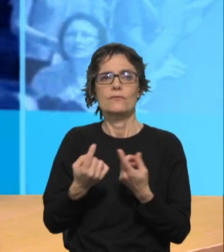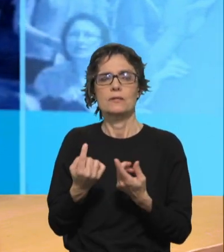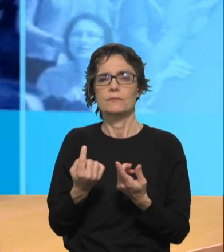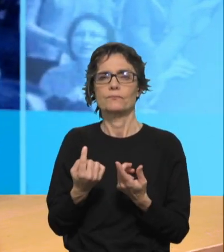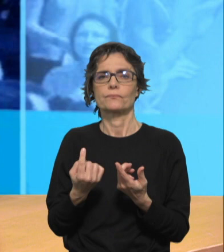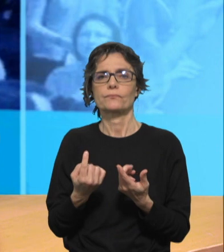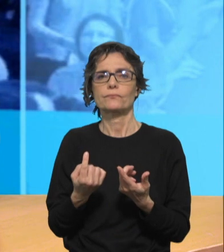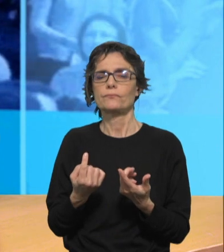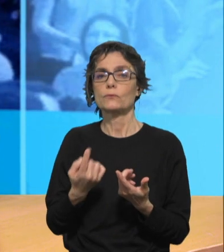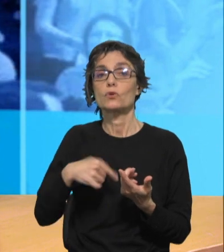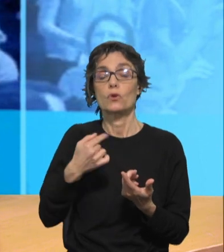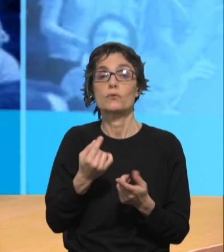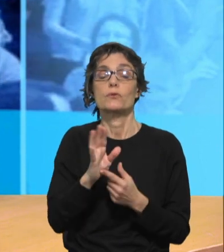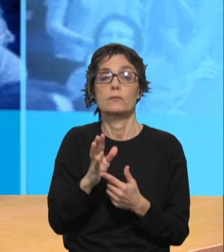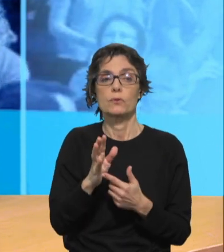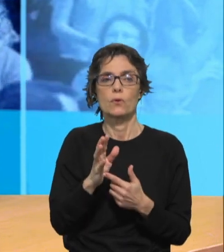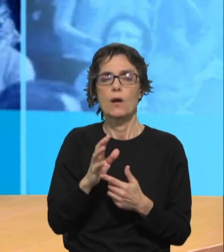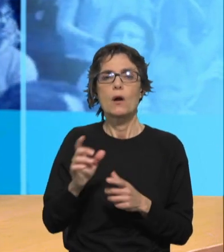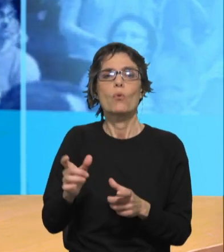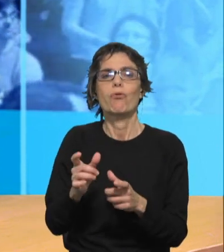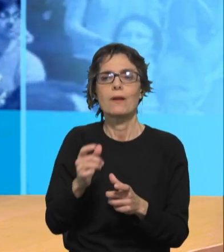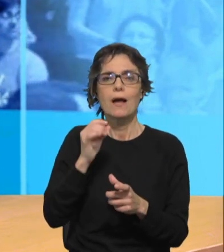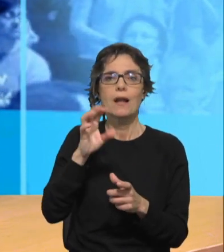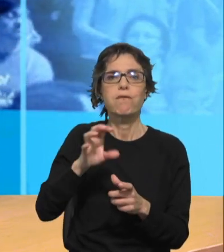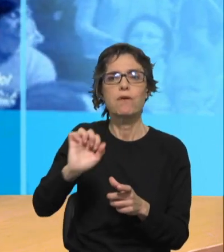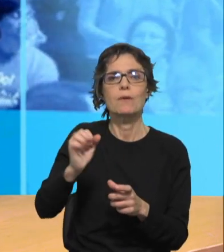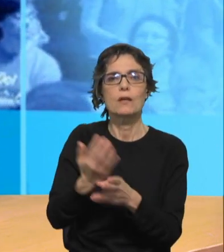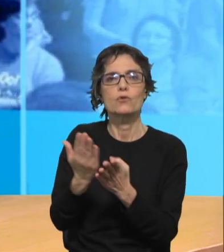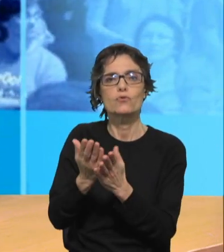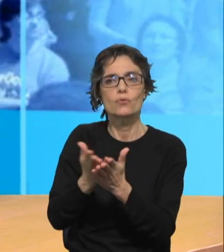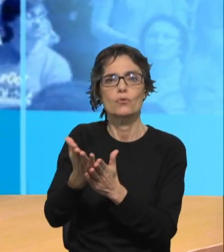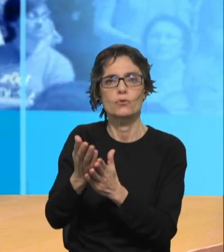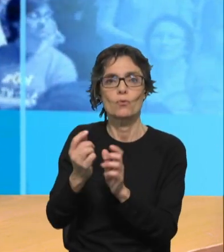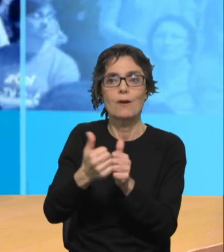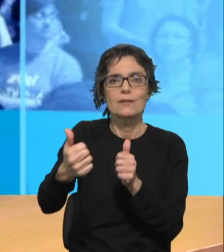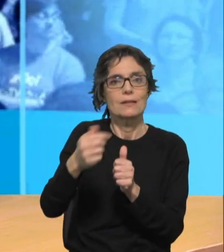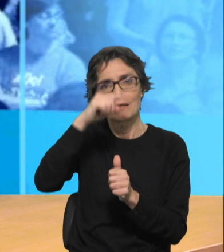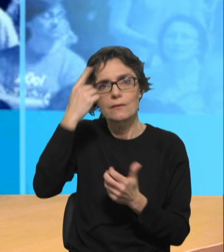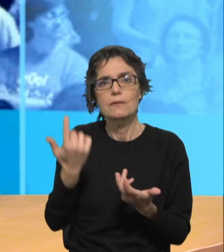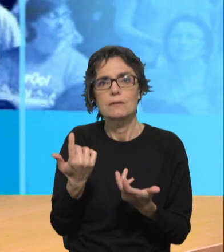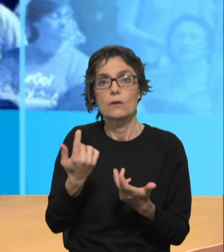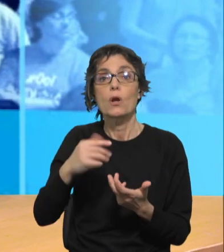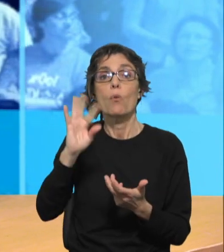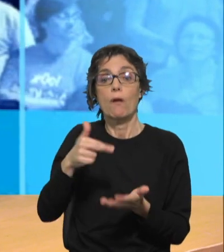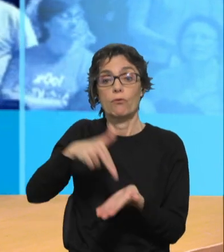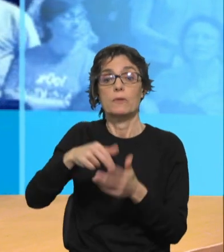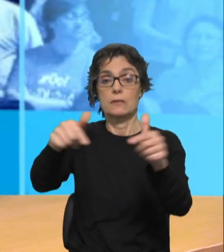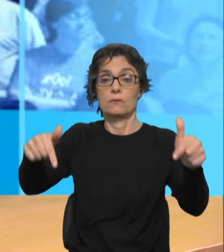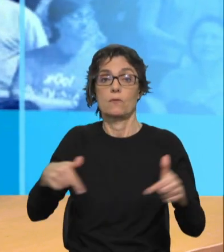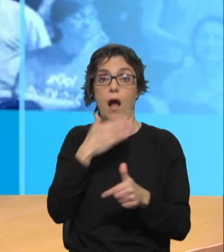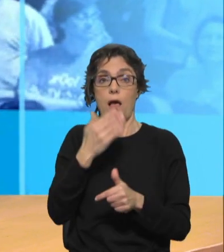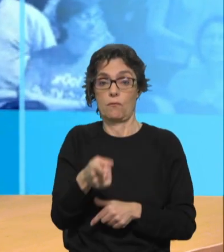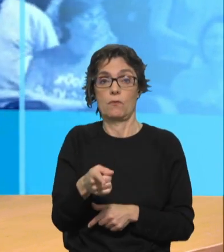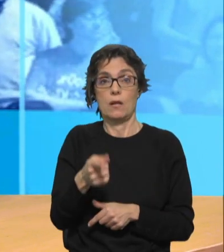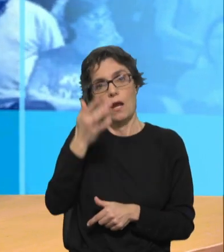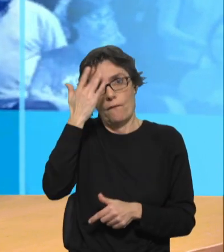era o feedback do outro lado. Isso é claro. Na sala, isso é mais fácil de fazer. E sempre